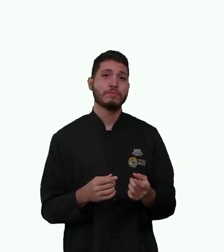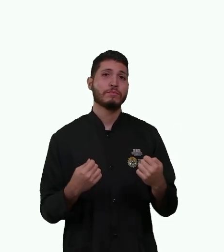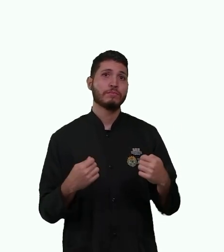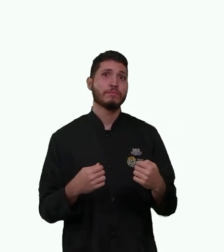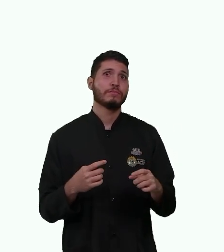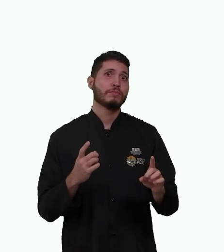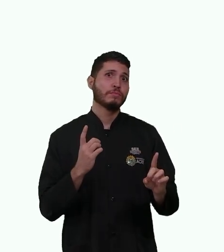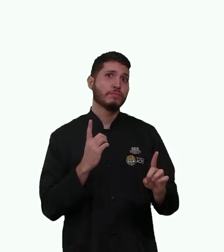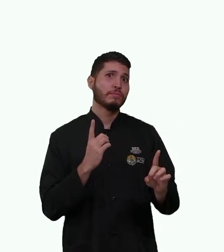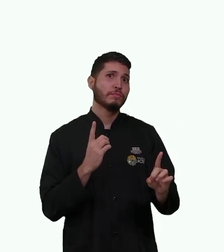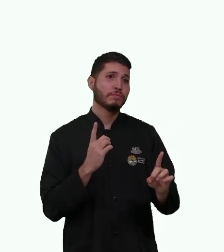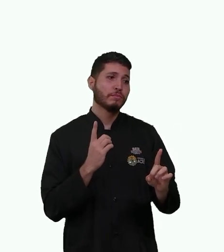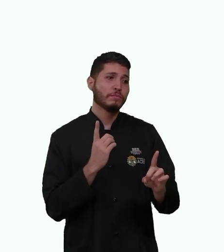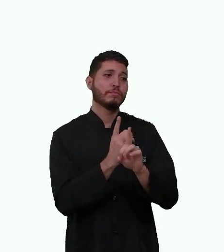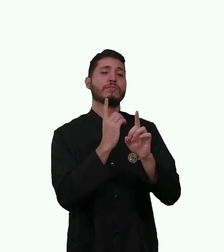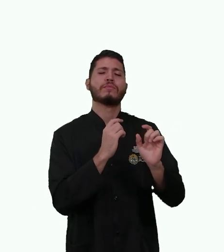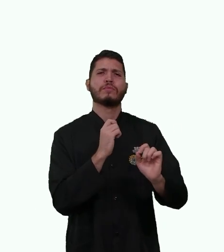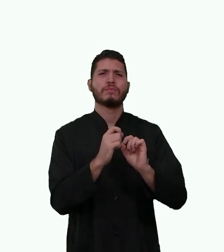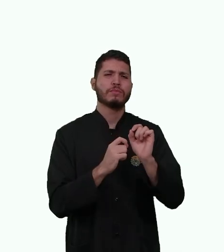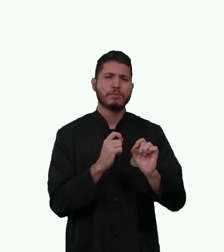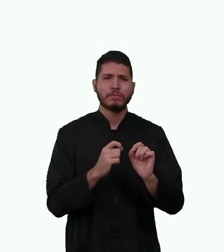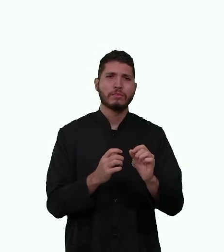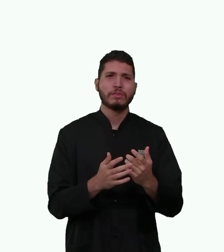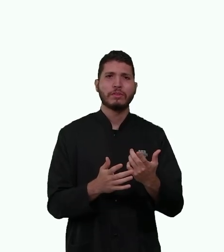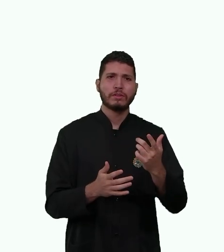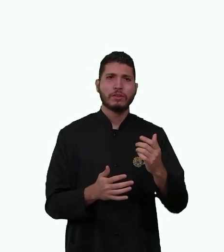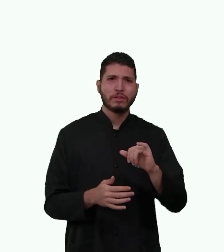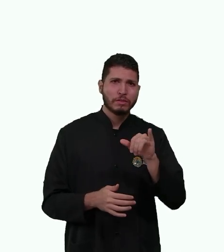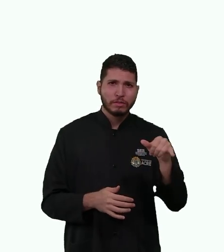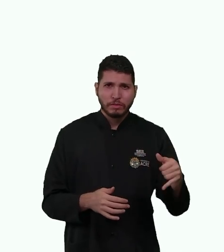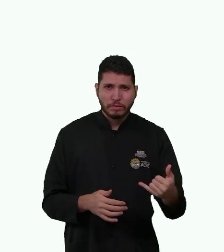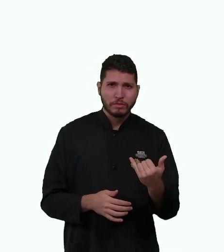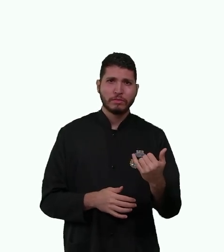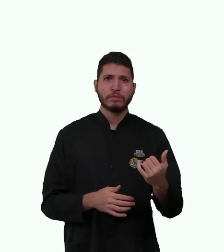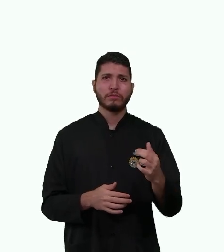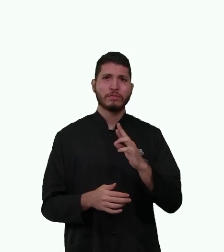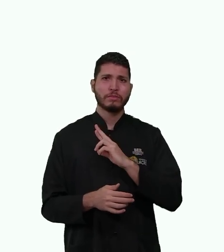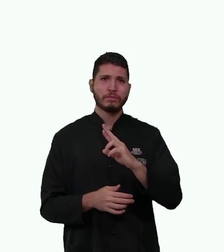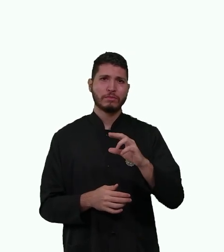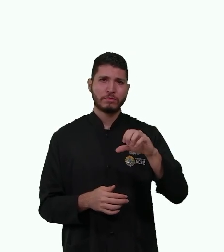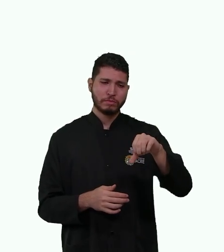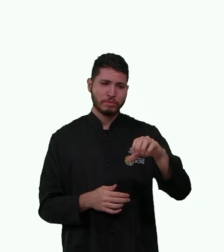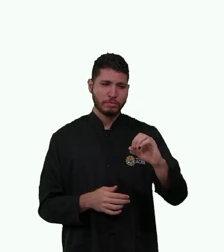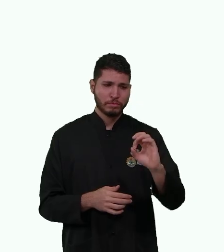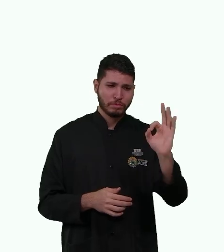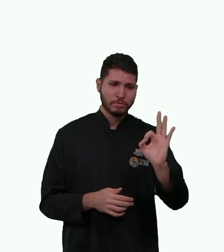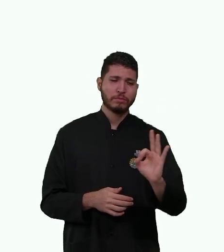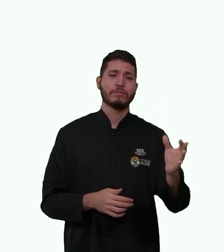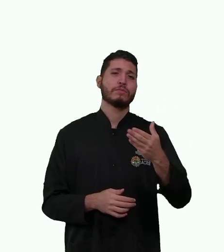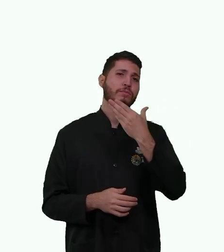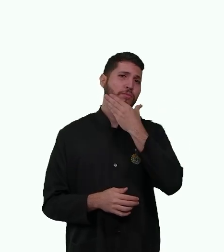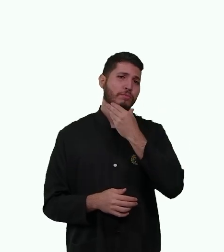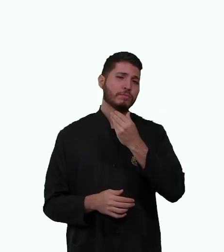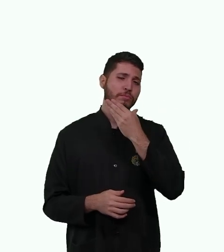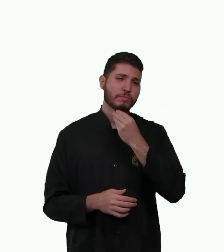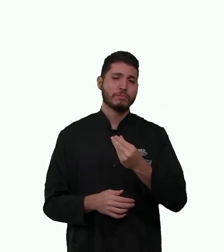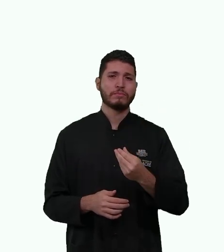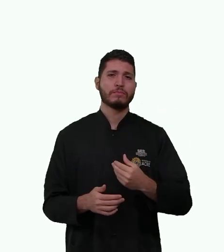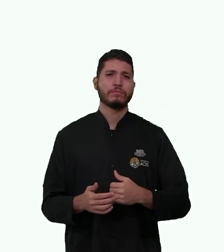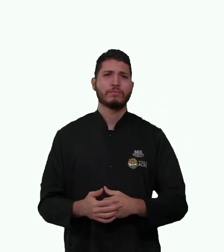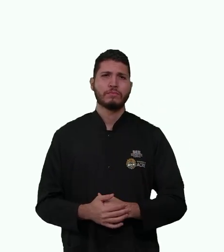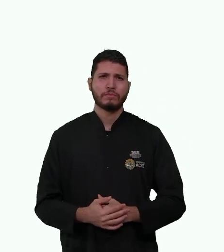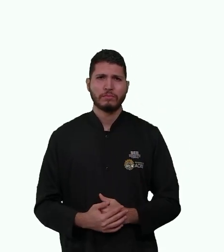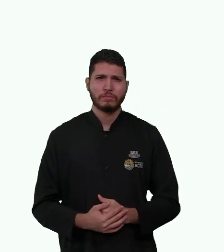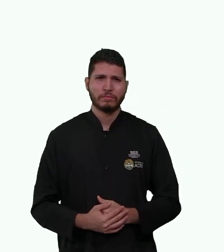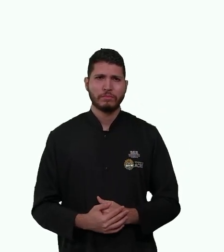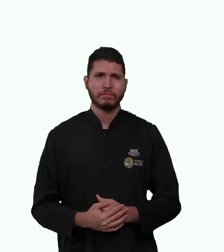um brasileiro aqui dentro desses 90% que estão representados no gráfico e ele ser homem. Olha o que é que diz o gráfico pra gente. O gráfico diz